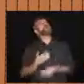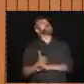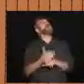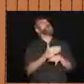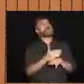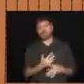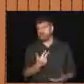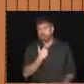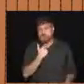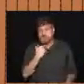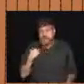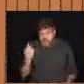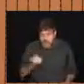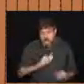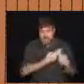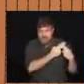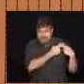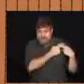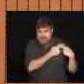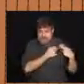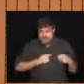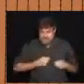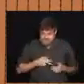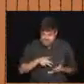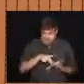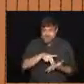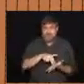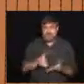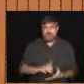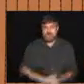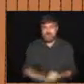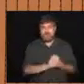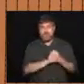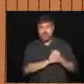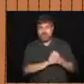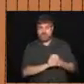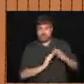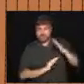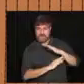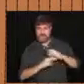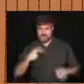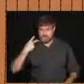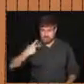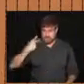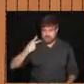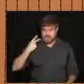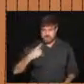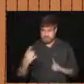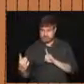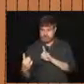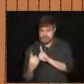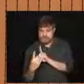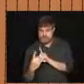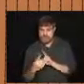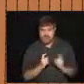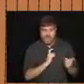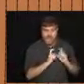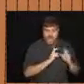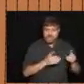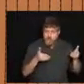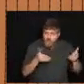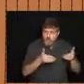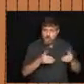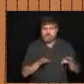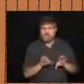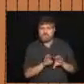como autoridades, a gente tem que dar o exemplo. Eu quero cumprimentar a Câmara Municipal, eu sei que os vereadores parece que fizeram uma reunião hoje à tarde,